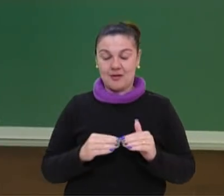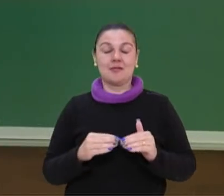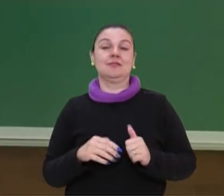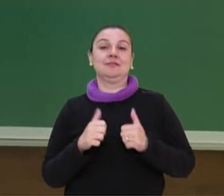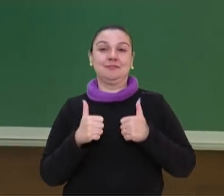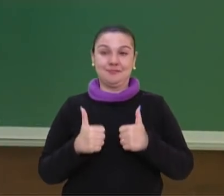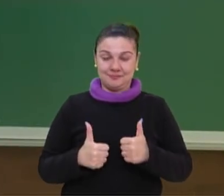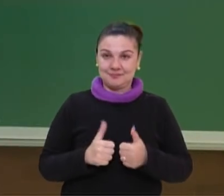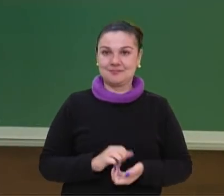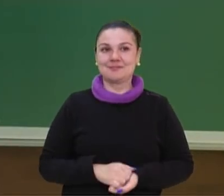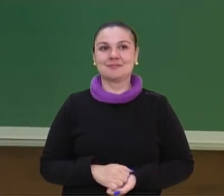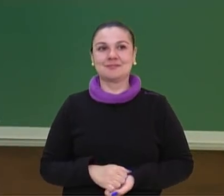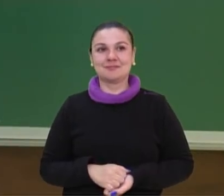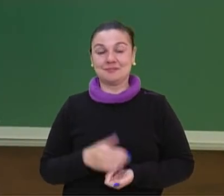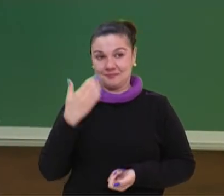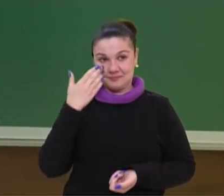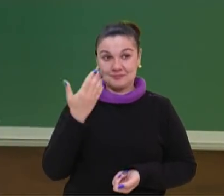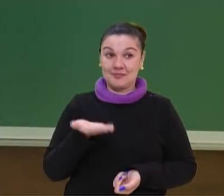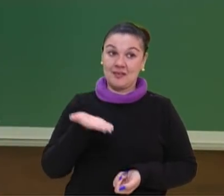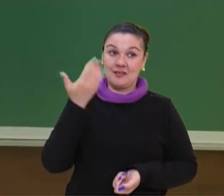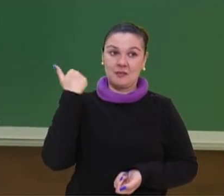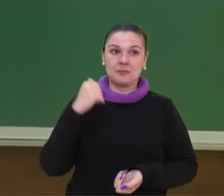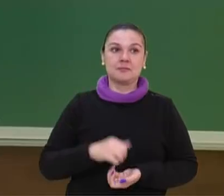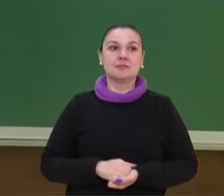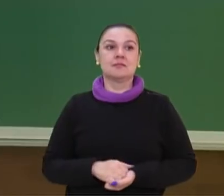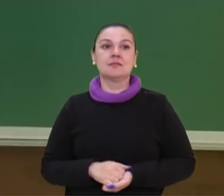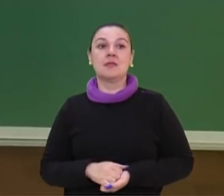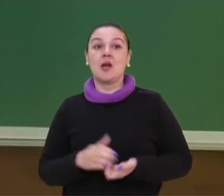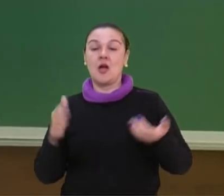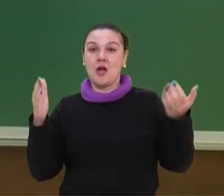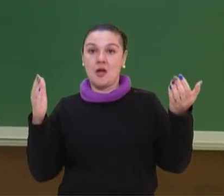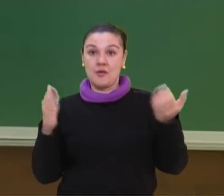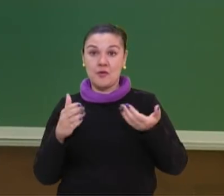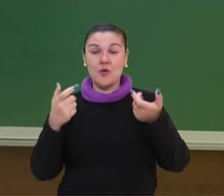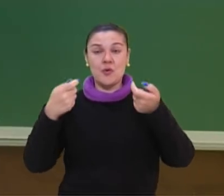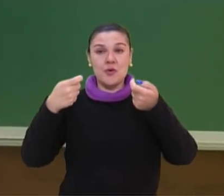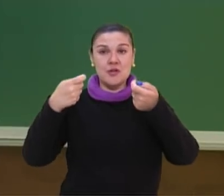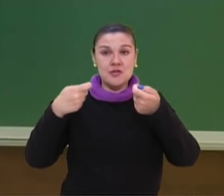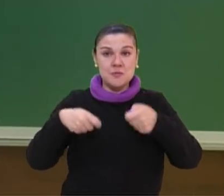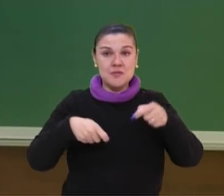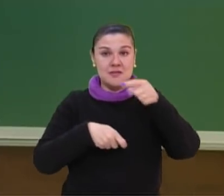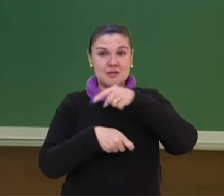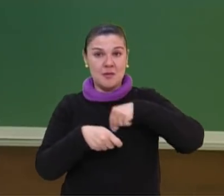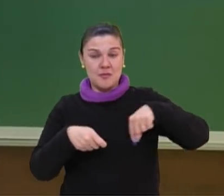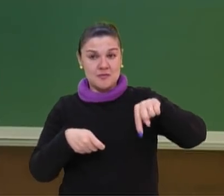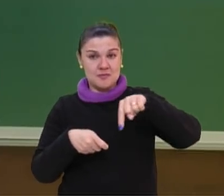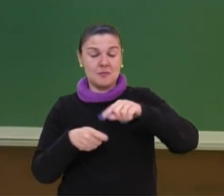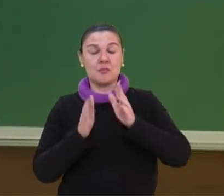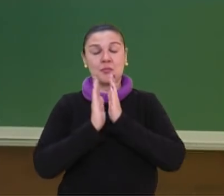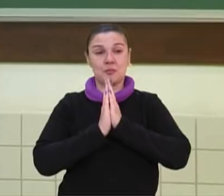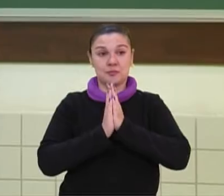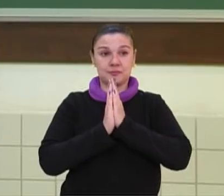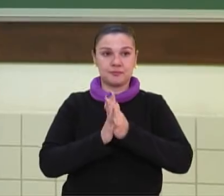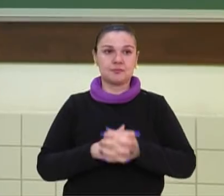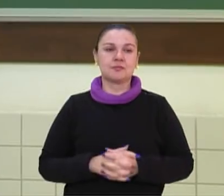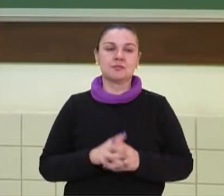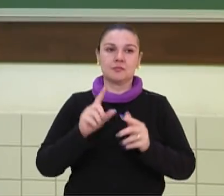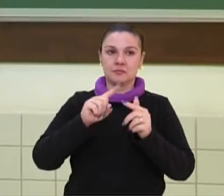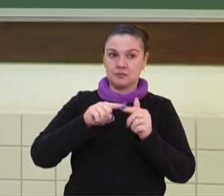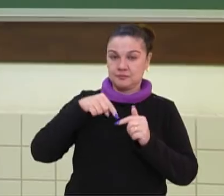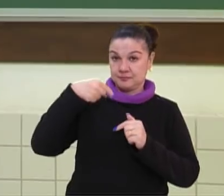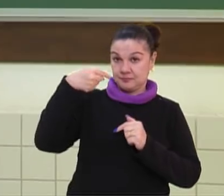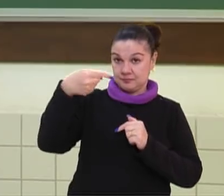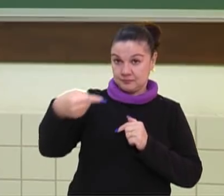3, certo? Vamos lá. Então, agora, o que nós vamos pedir para vocês, certo? Na